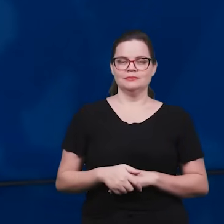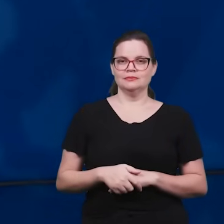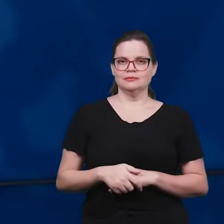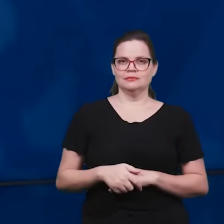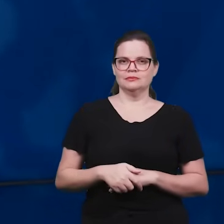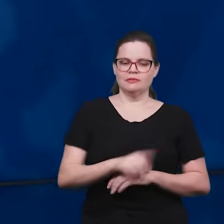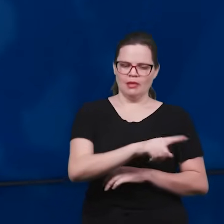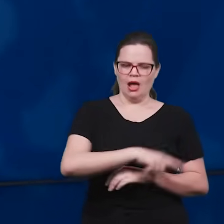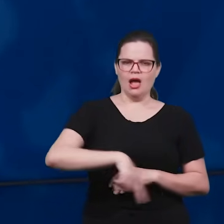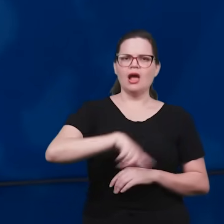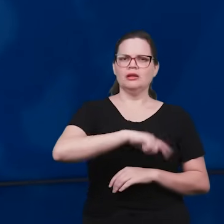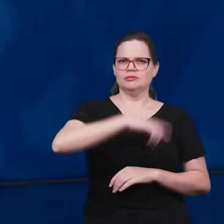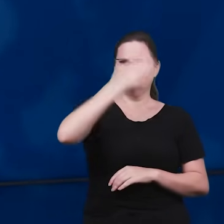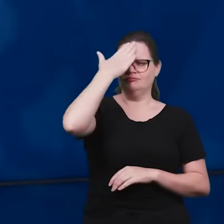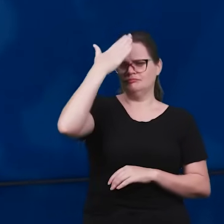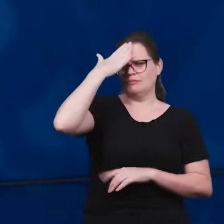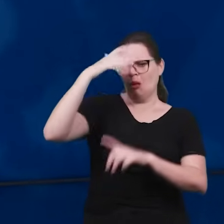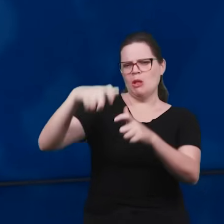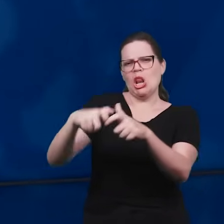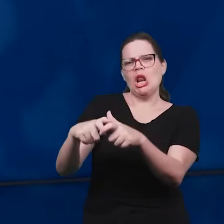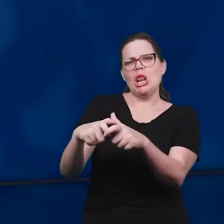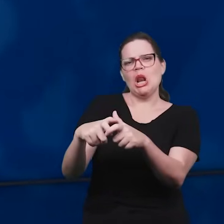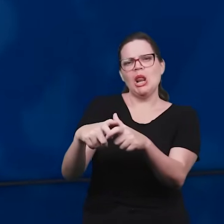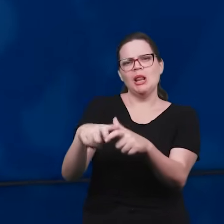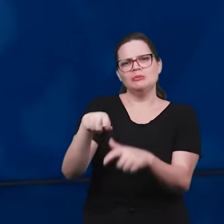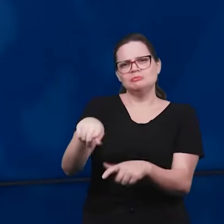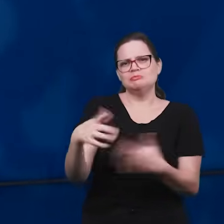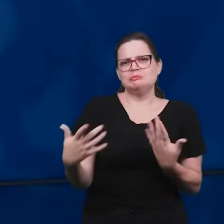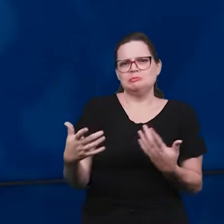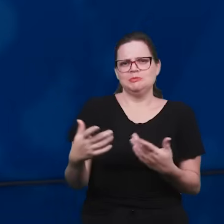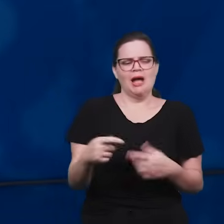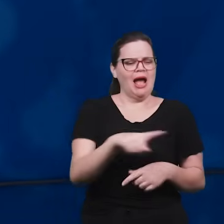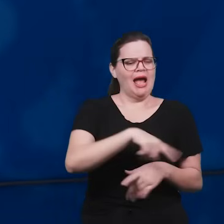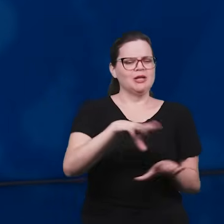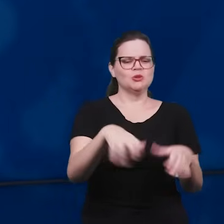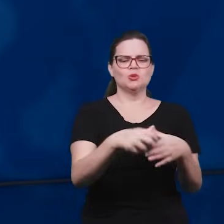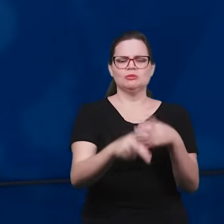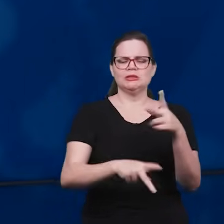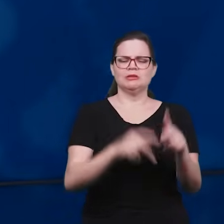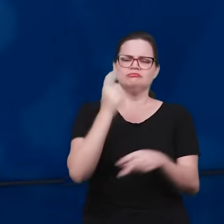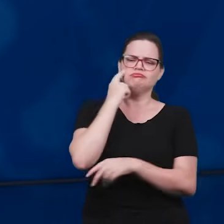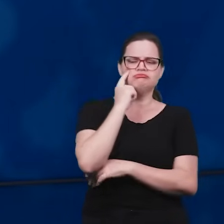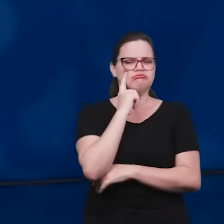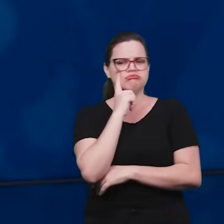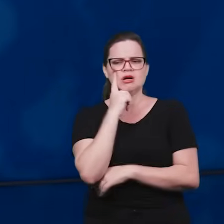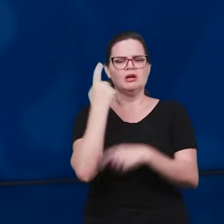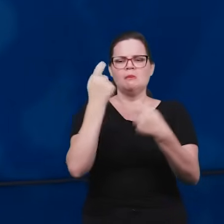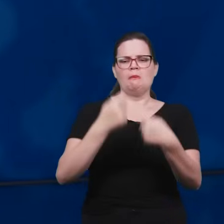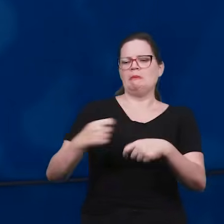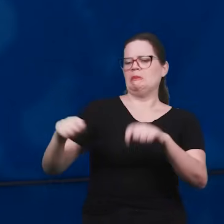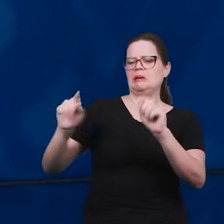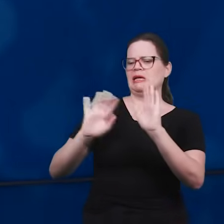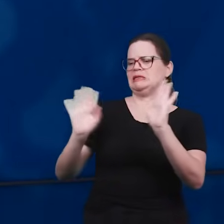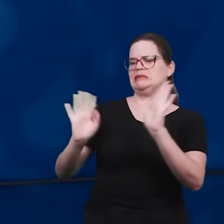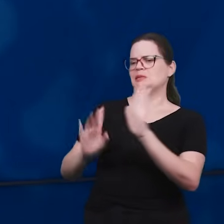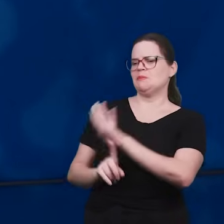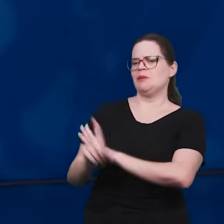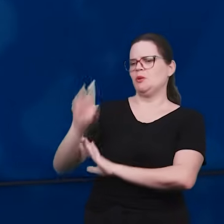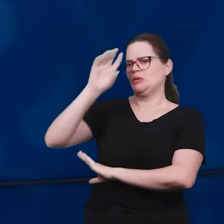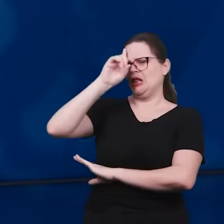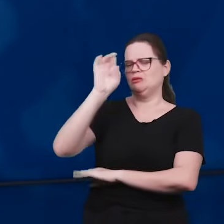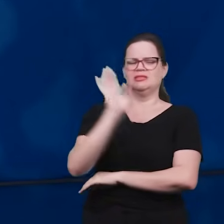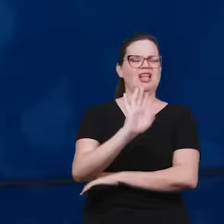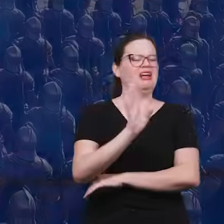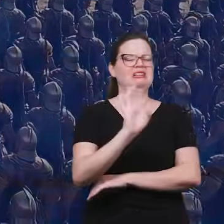Sabedores de que se tratava de uma pequena cidade, os israelitas decidiram, em sua autossuficiência, enviar apenas